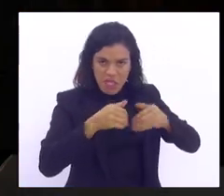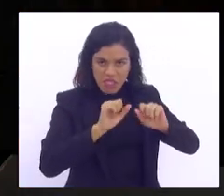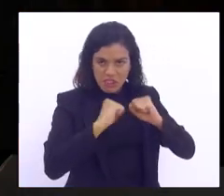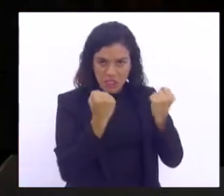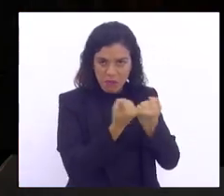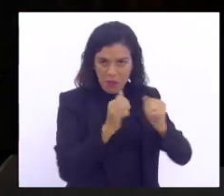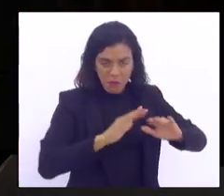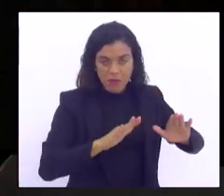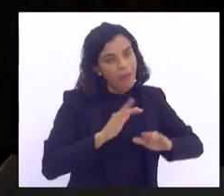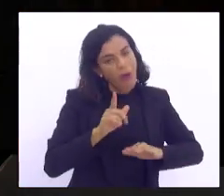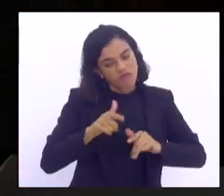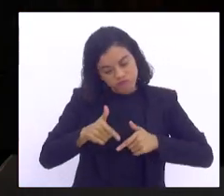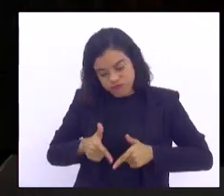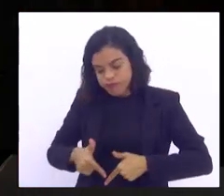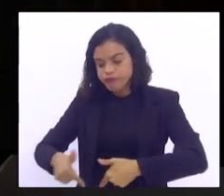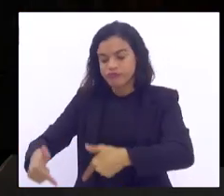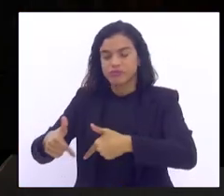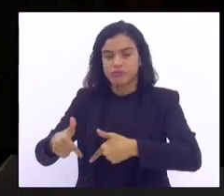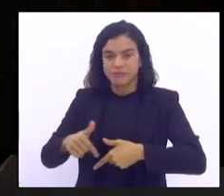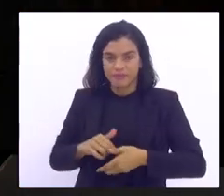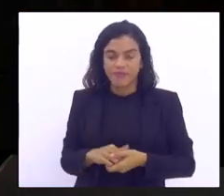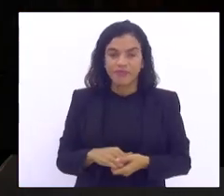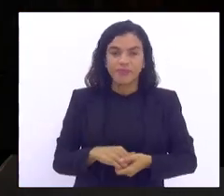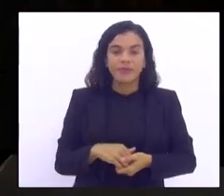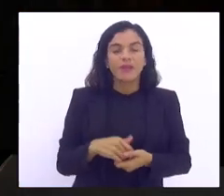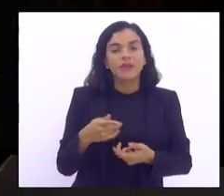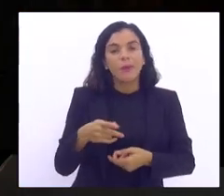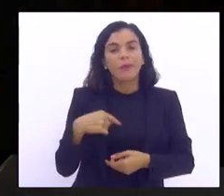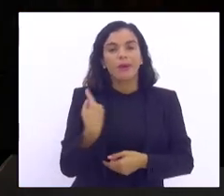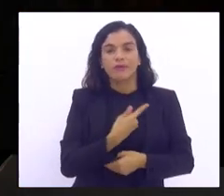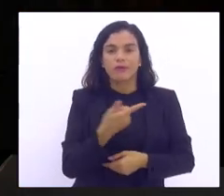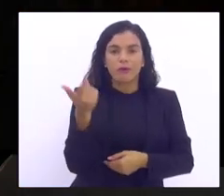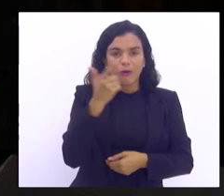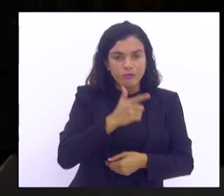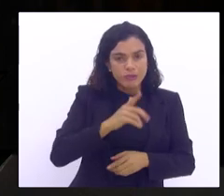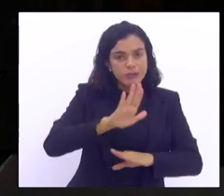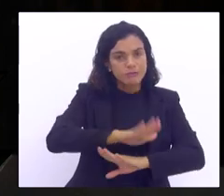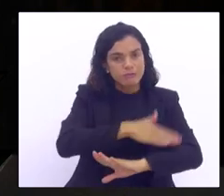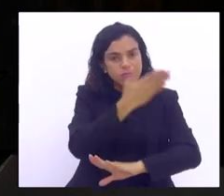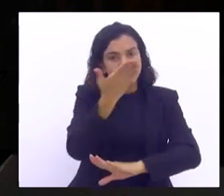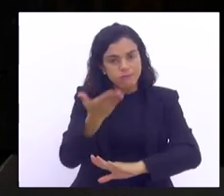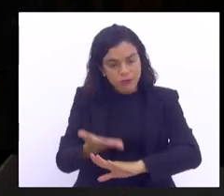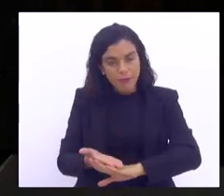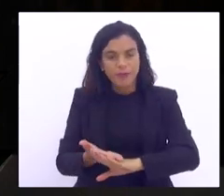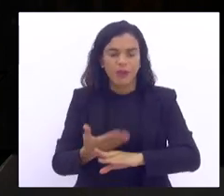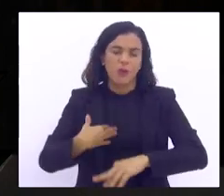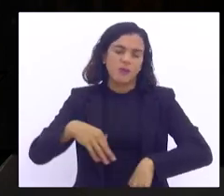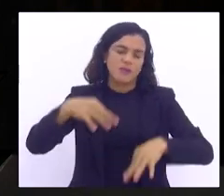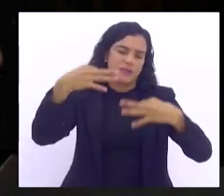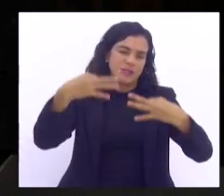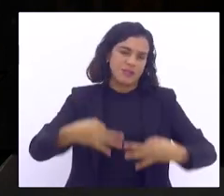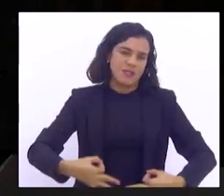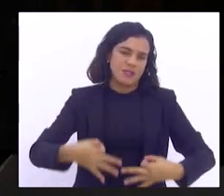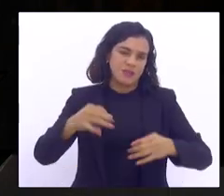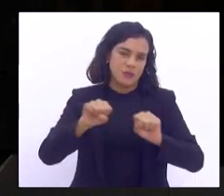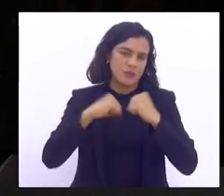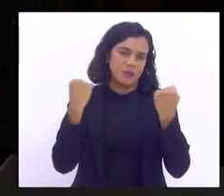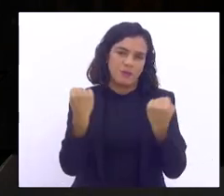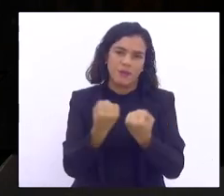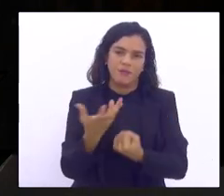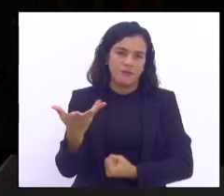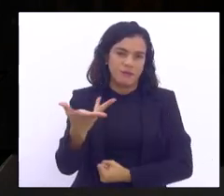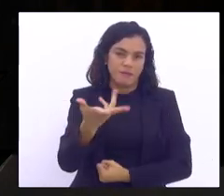é esse recado inicial que eu gostaria de deixar. Que a gente consiga, ao longo do dia de hoje, que eu tenho certeza que o seminário será muito